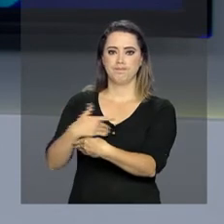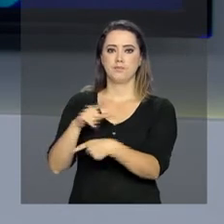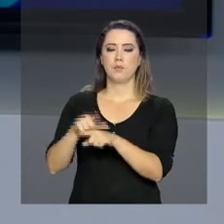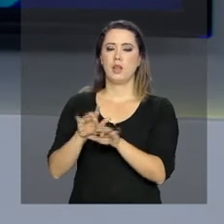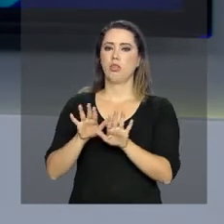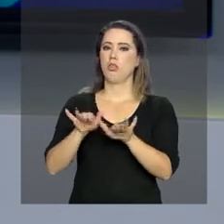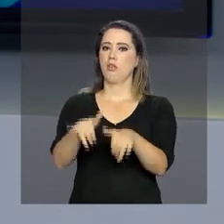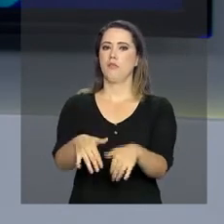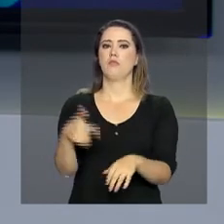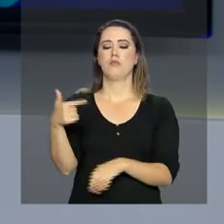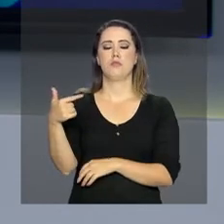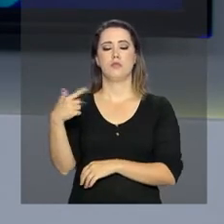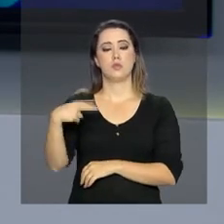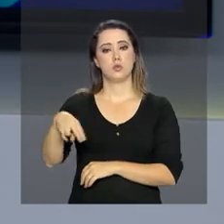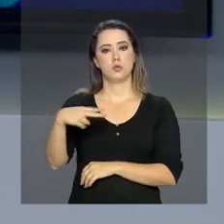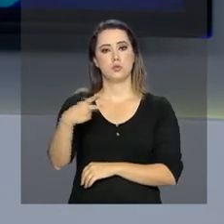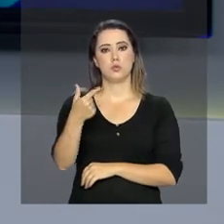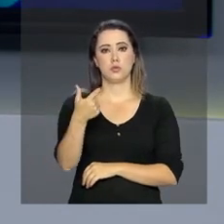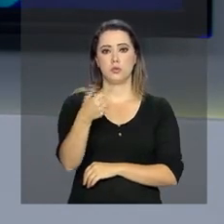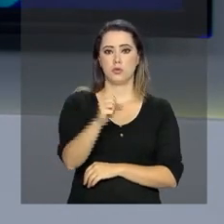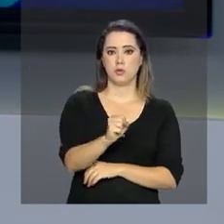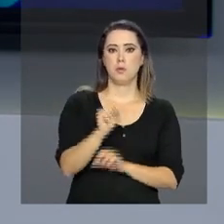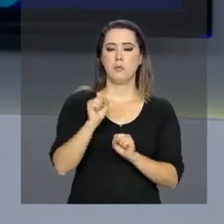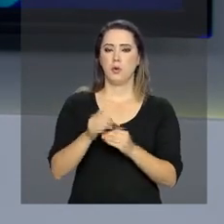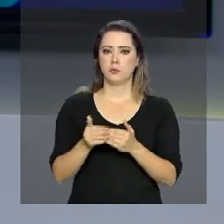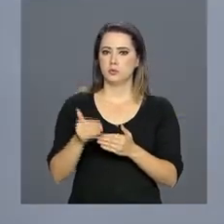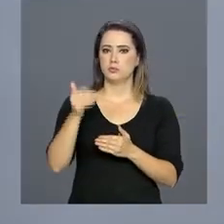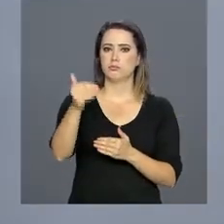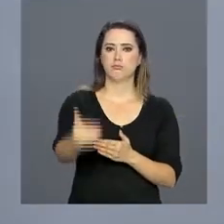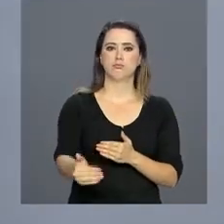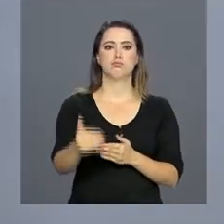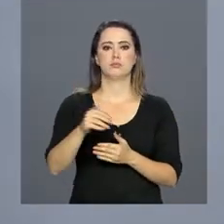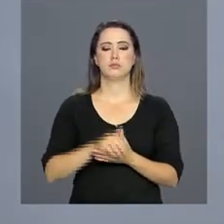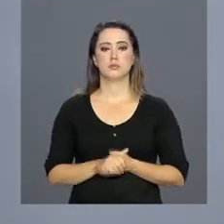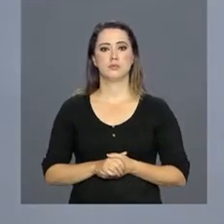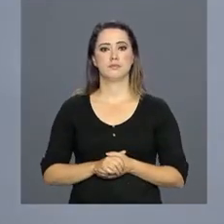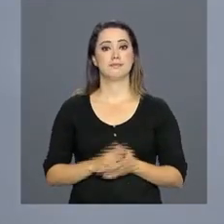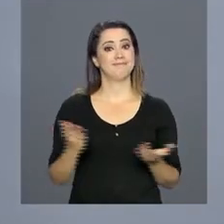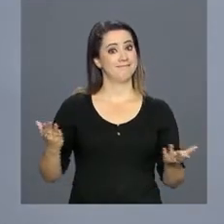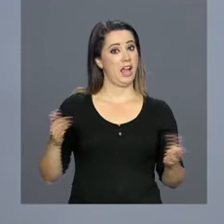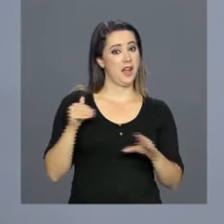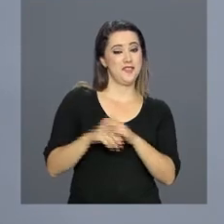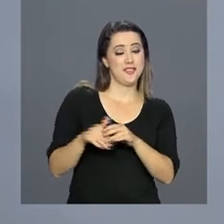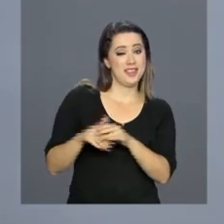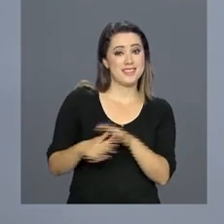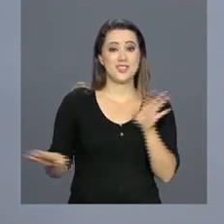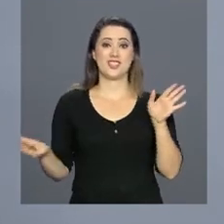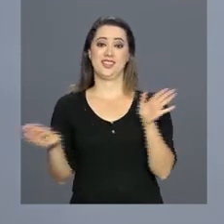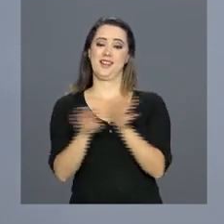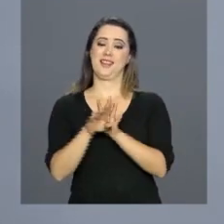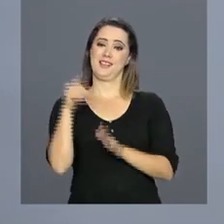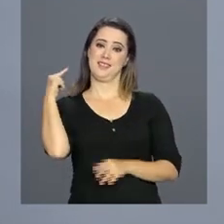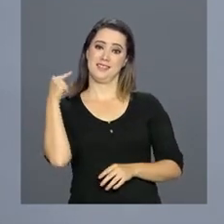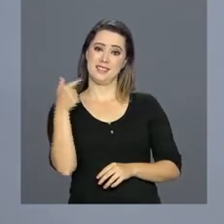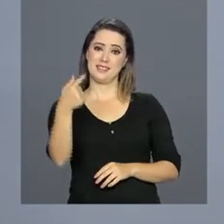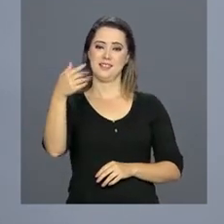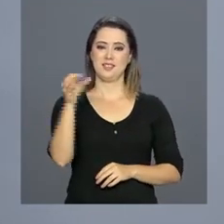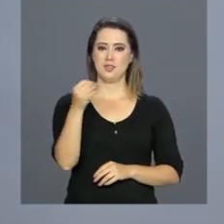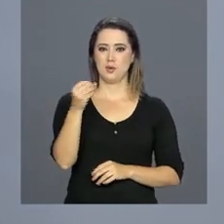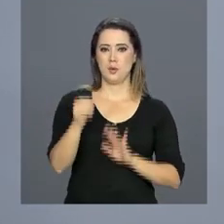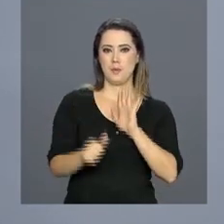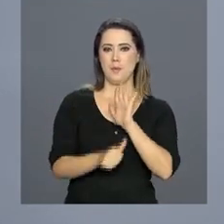de 2018 prazo que pode ser prorrogado as eleições estão chegando dia 7 de outubro em 1º turno